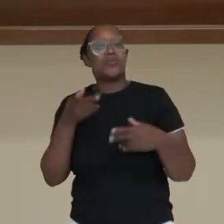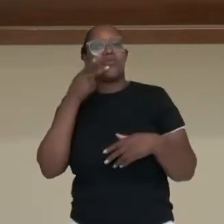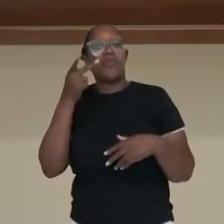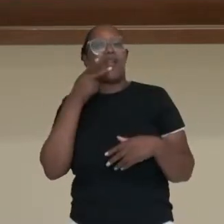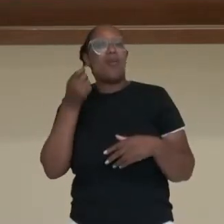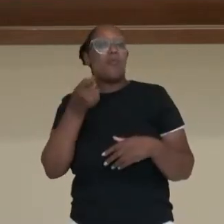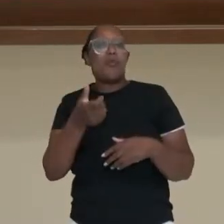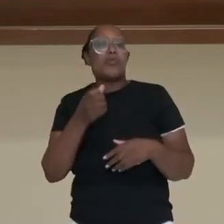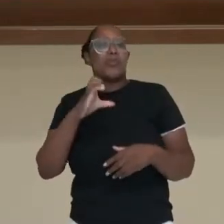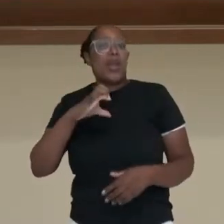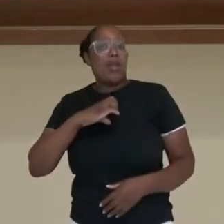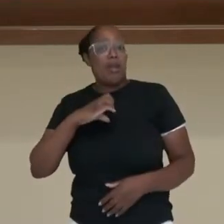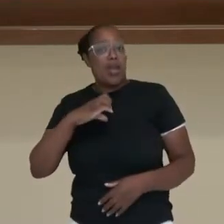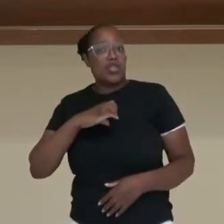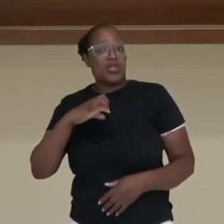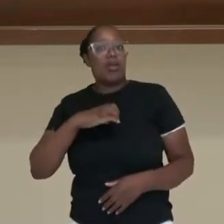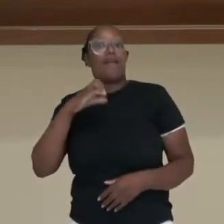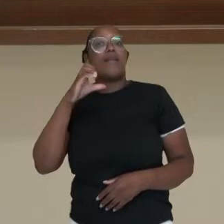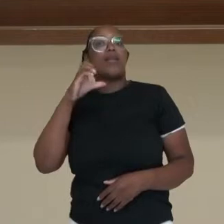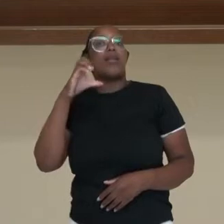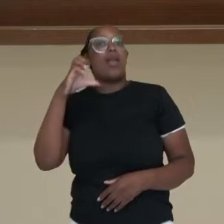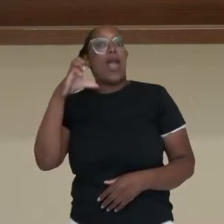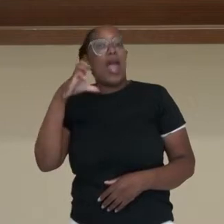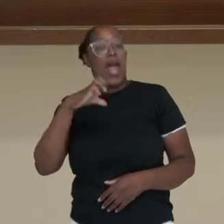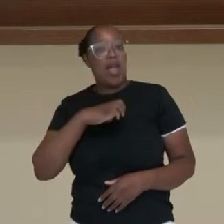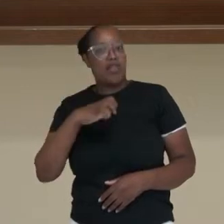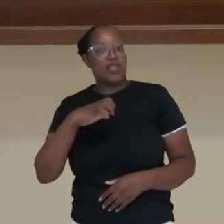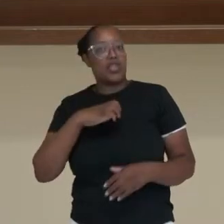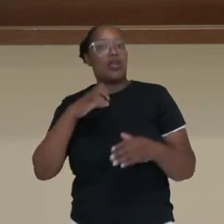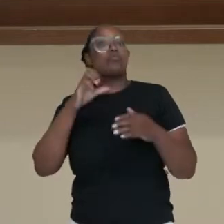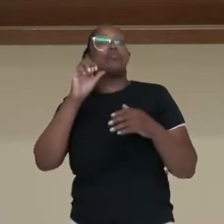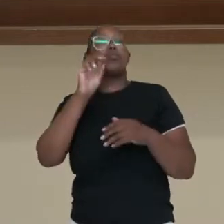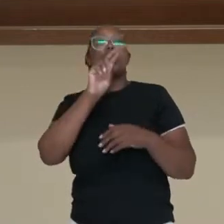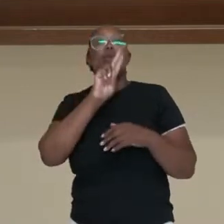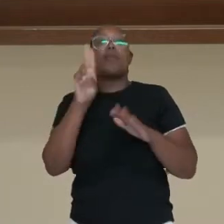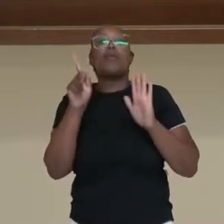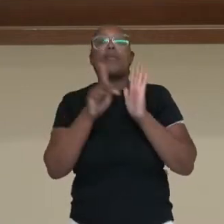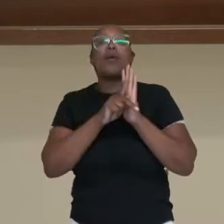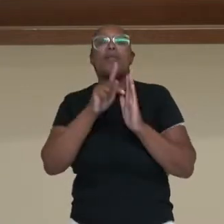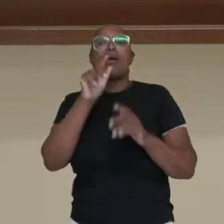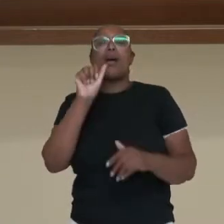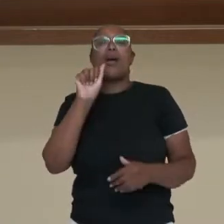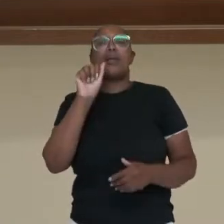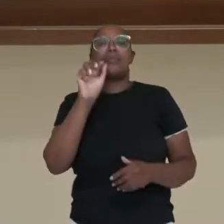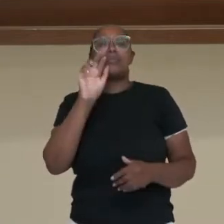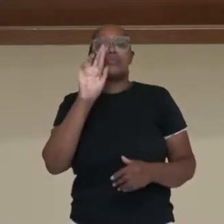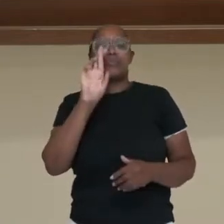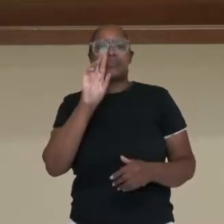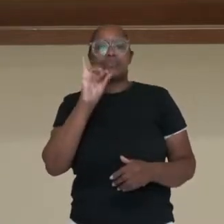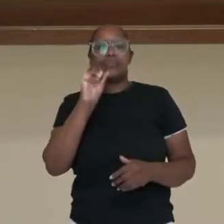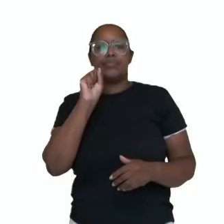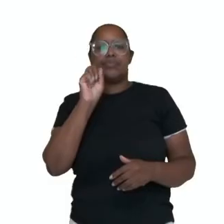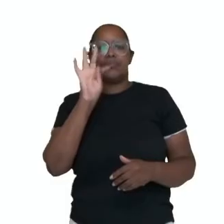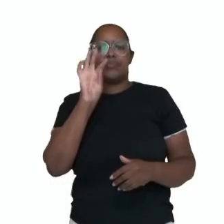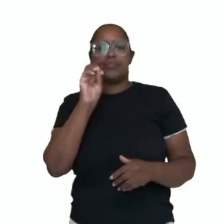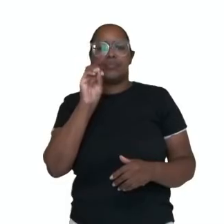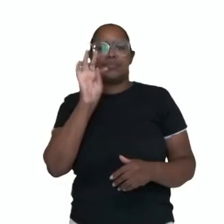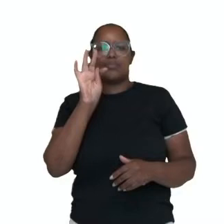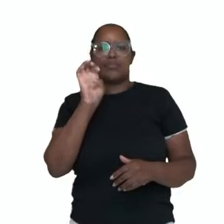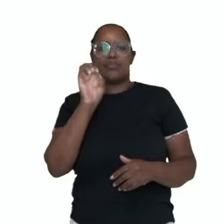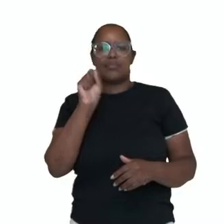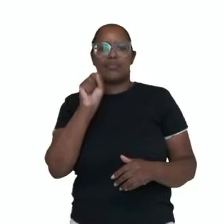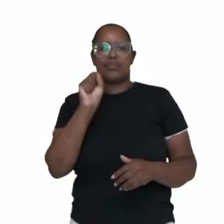do Aristóteles. Vamos lá, então? Nossos objetivos: conhecer a vida e a obra de Aristóteles,